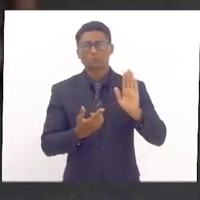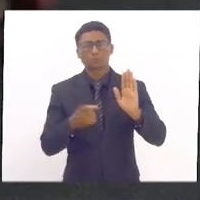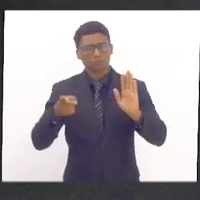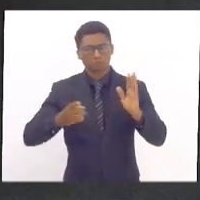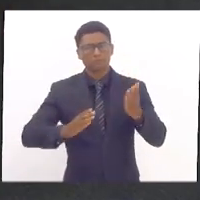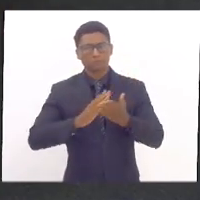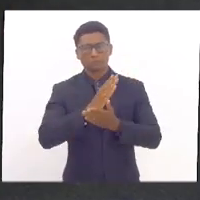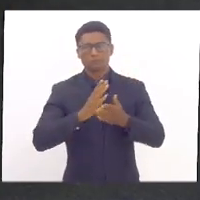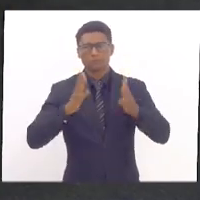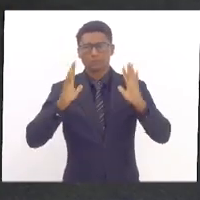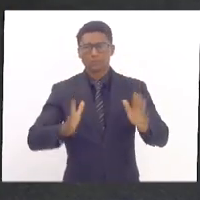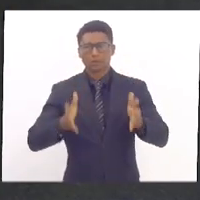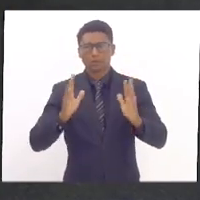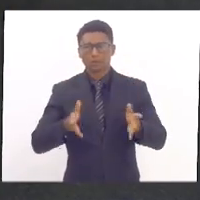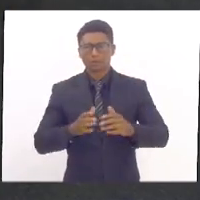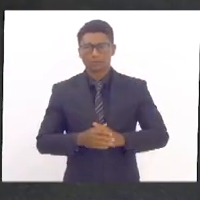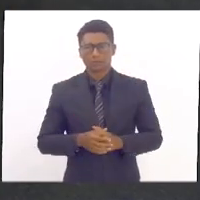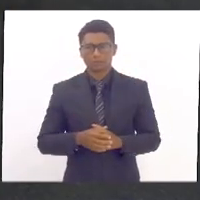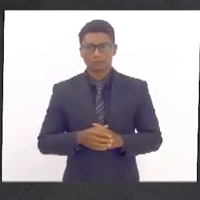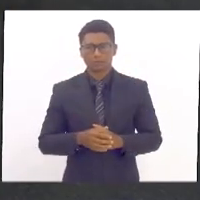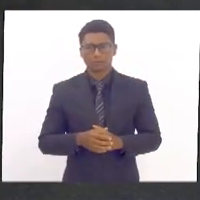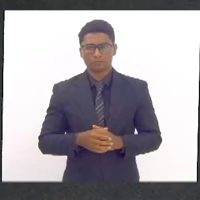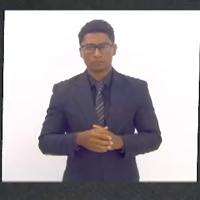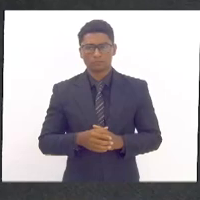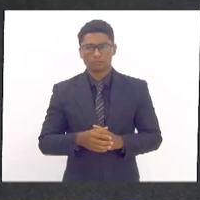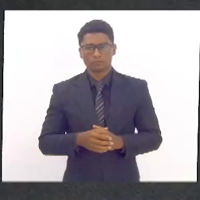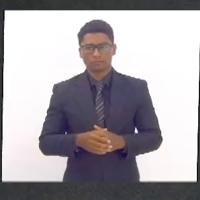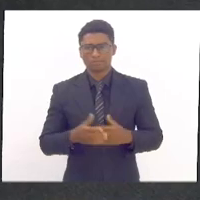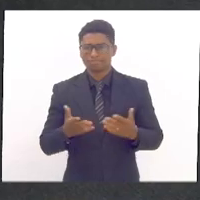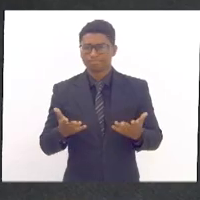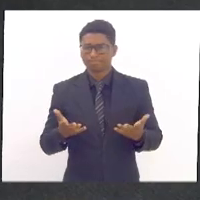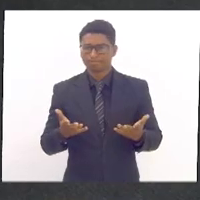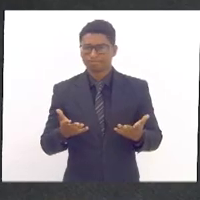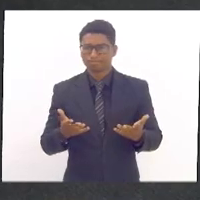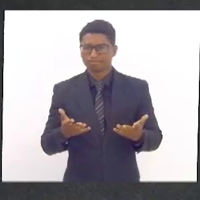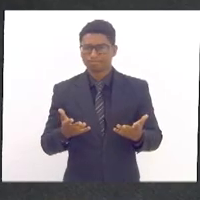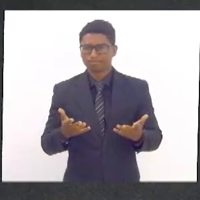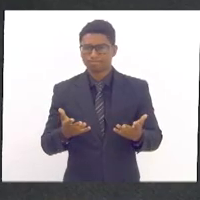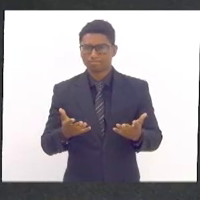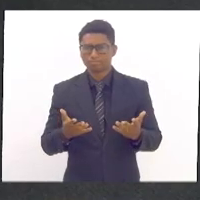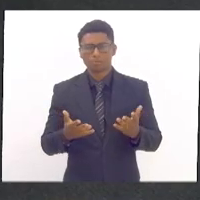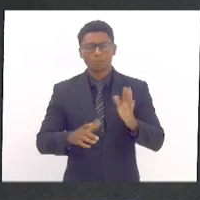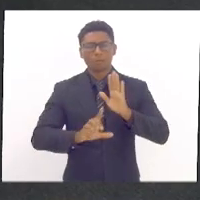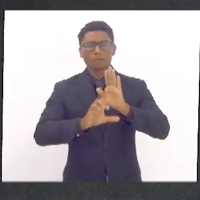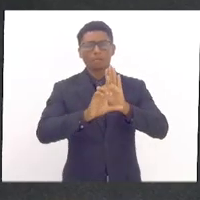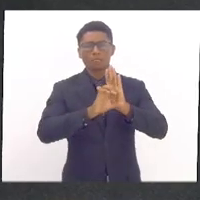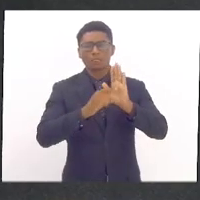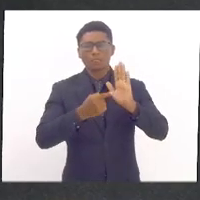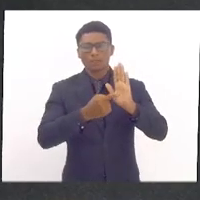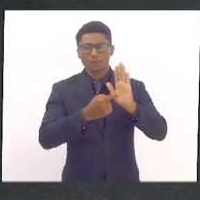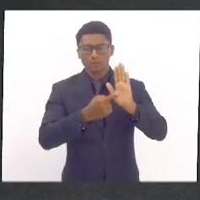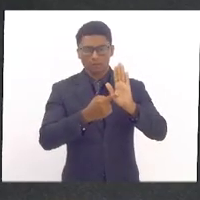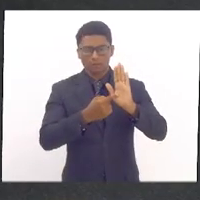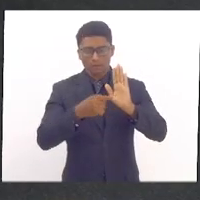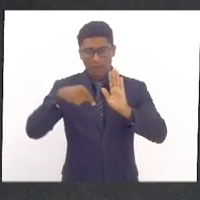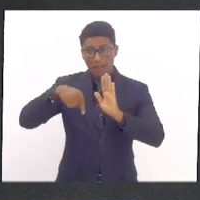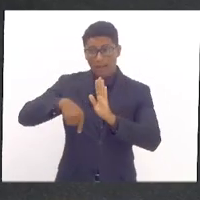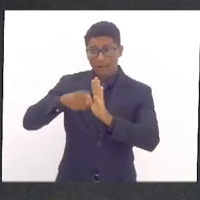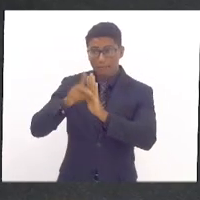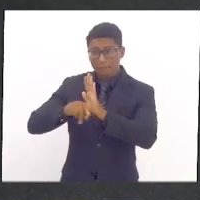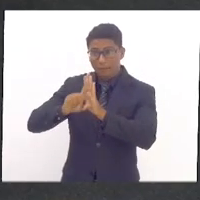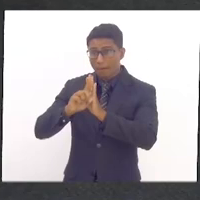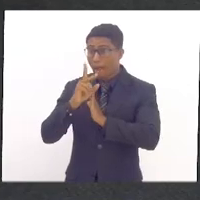aprovada e do qual esta foi quase integralmente copiada. A